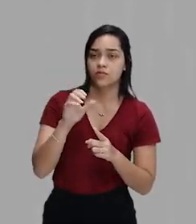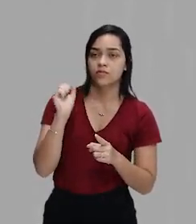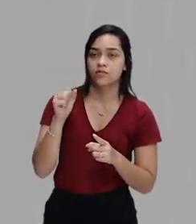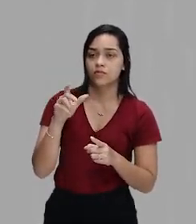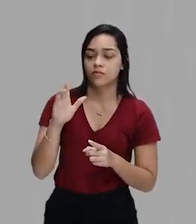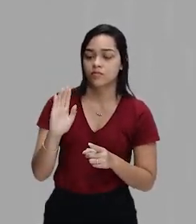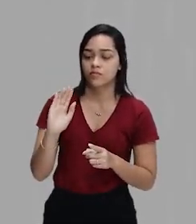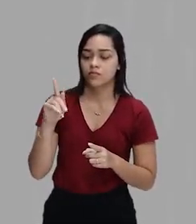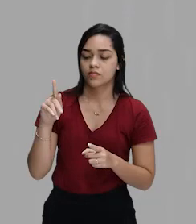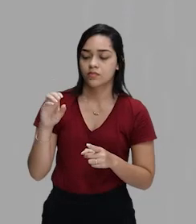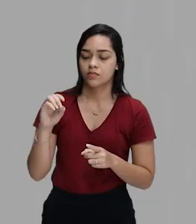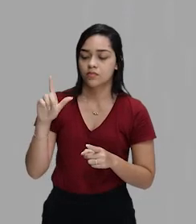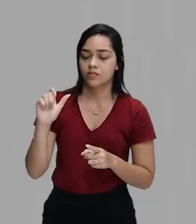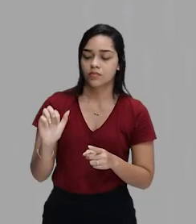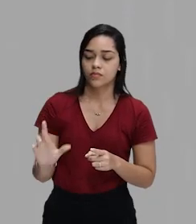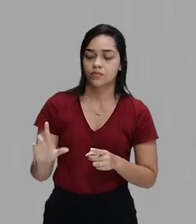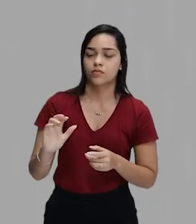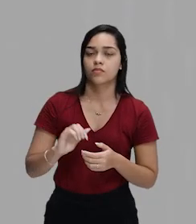uma bipolarização.